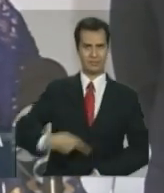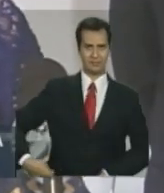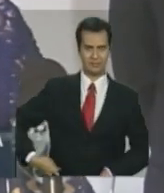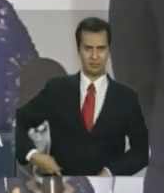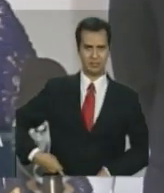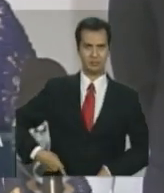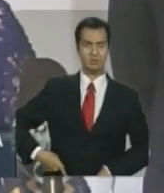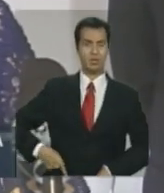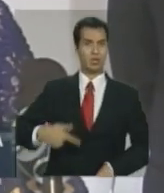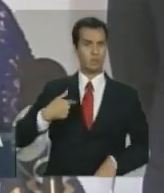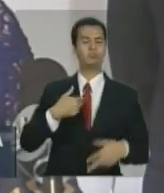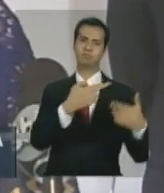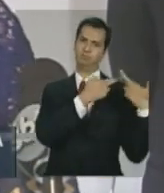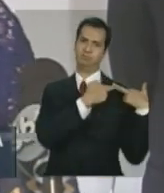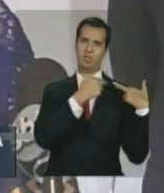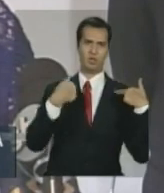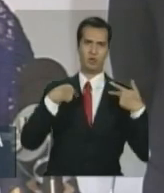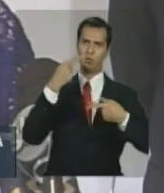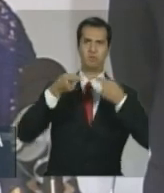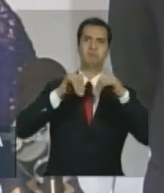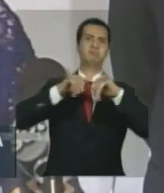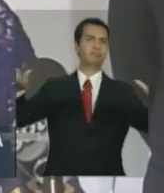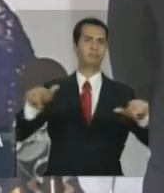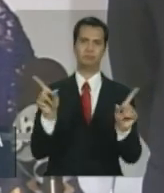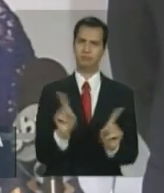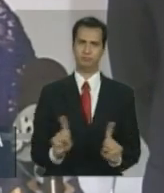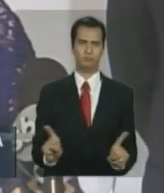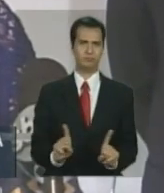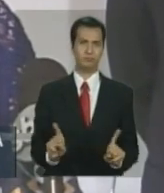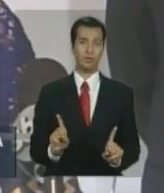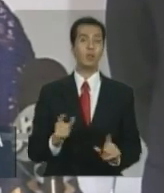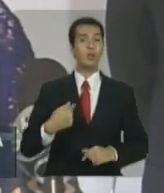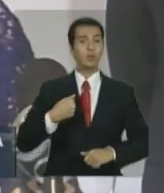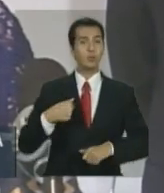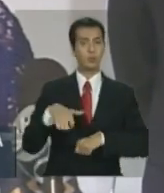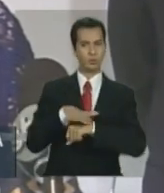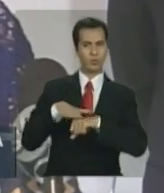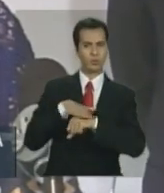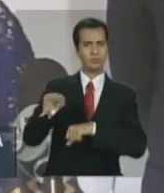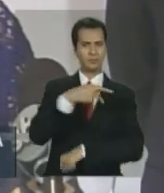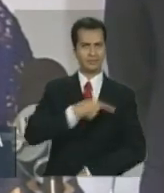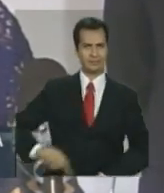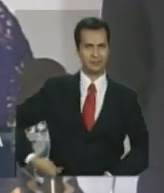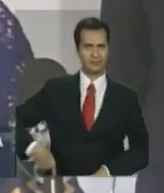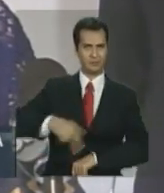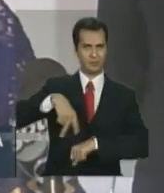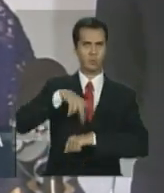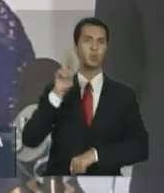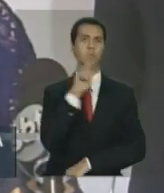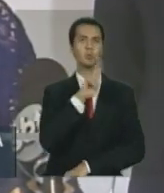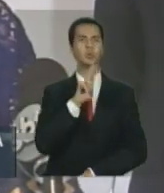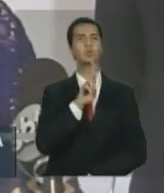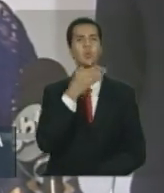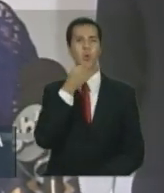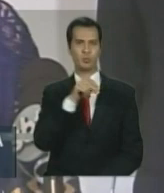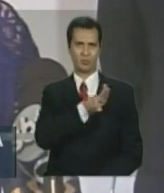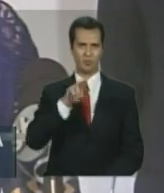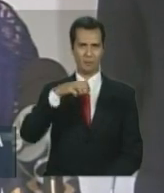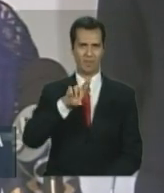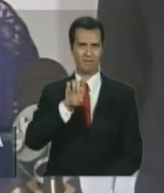e não divulgo. No que se refere ao que eu achei da conversa com o Medvedev, achei ela muito